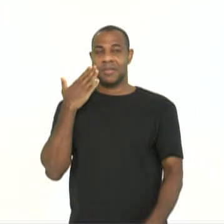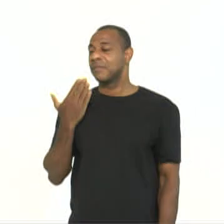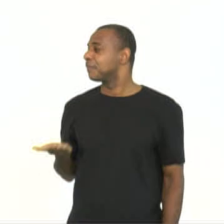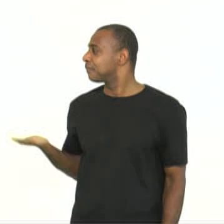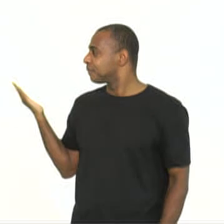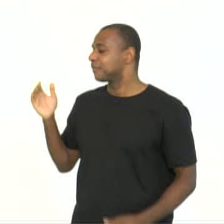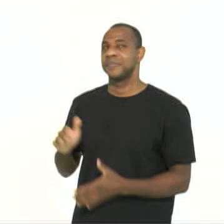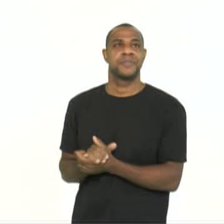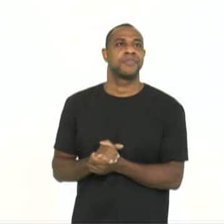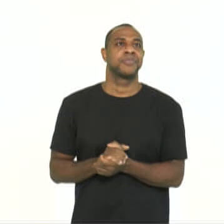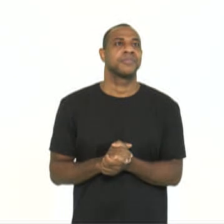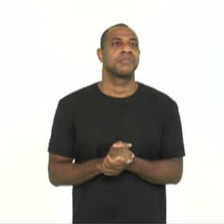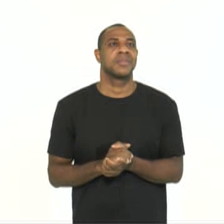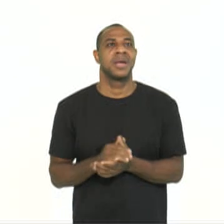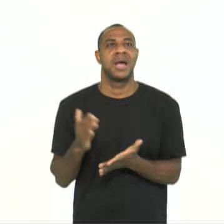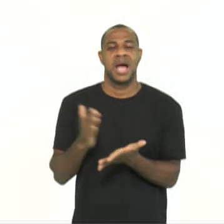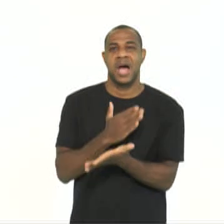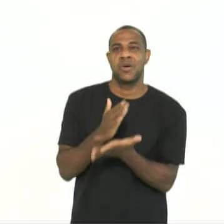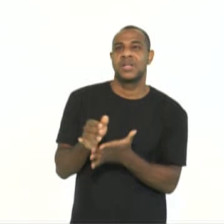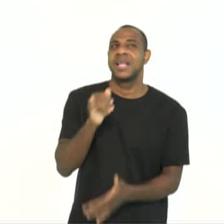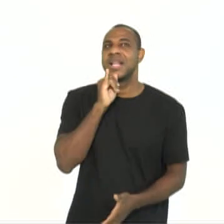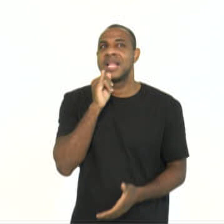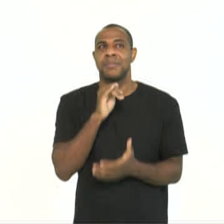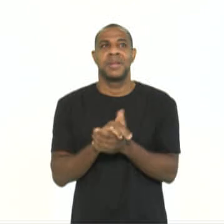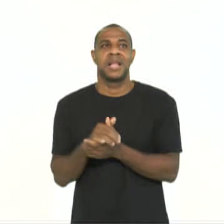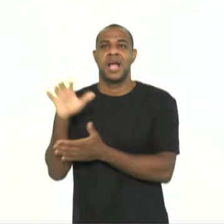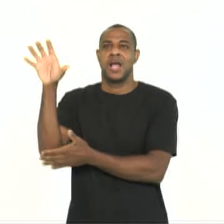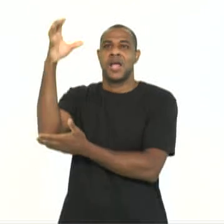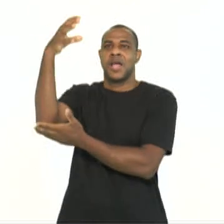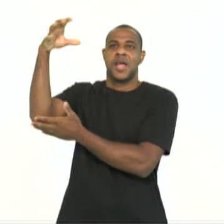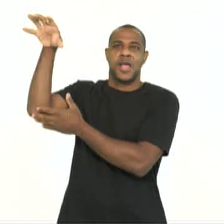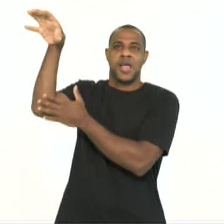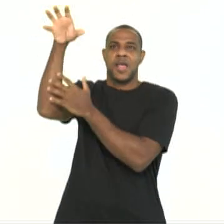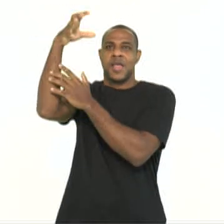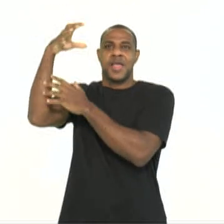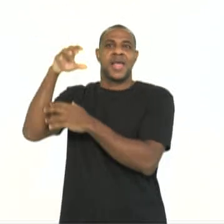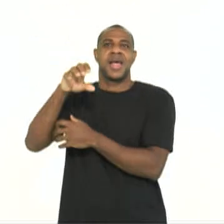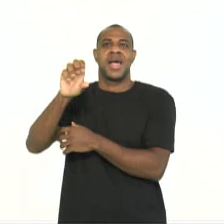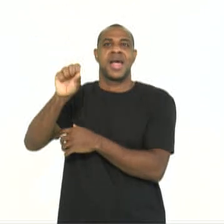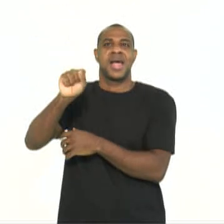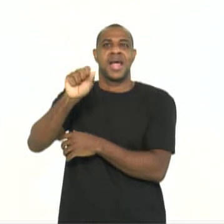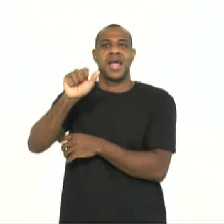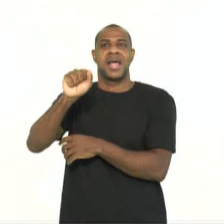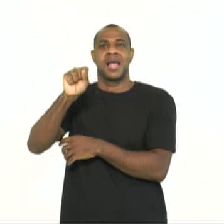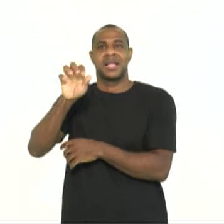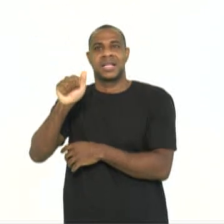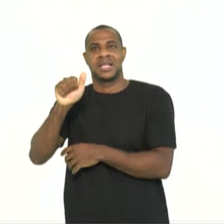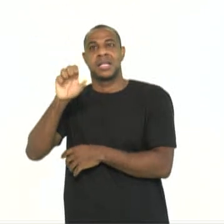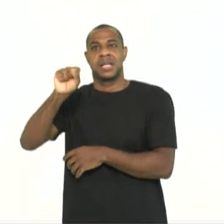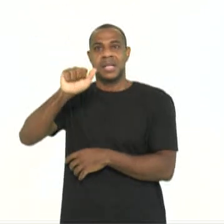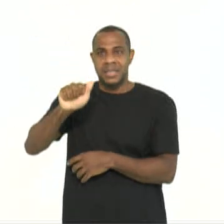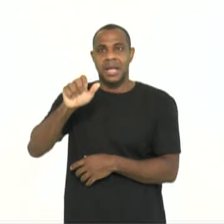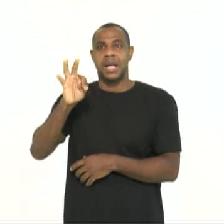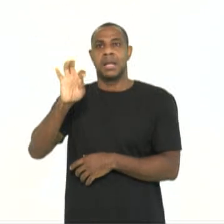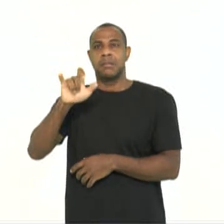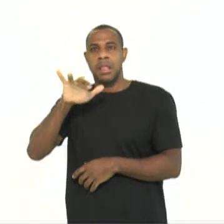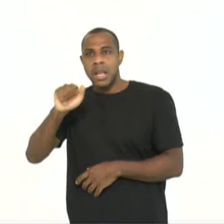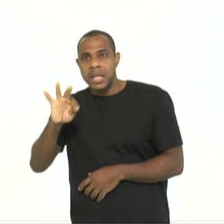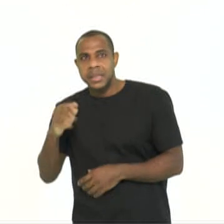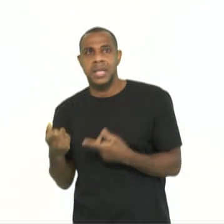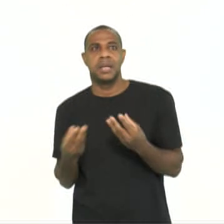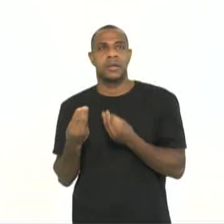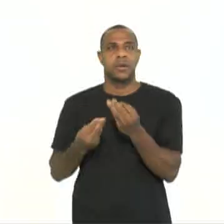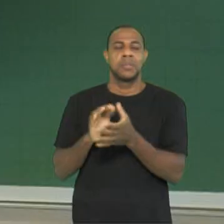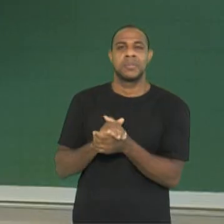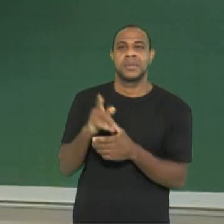na tela. Alguns exemplos, como os satélites, como o sensoriamento remoto, que pode ser feito inclusive por